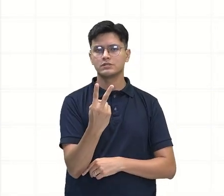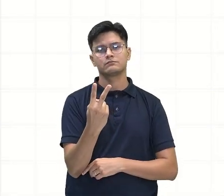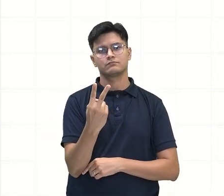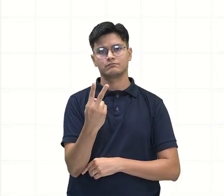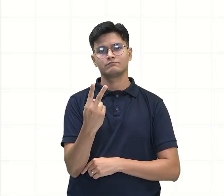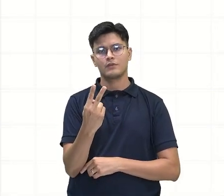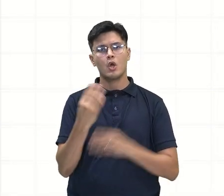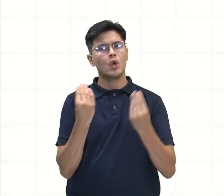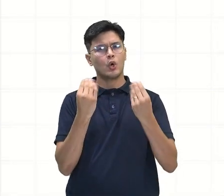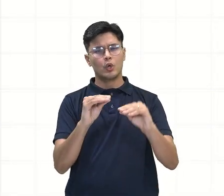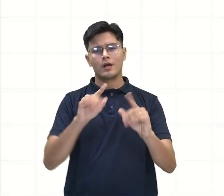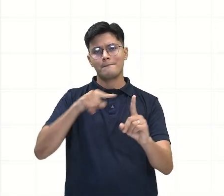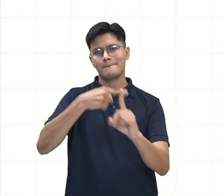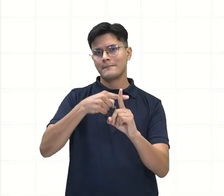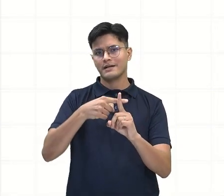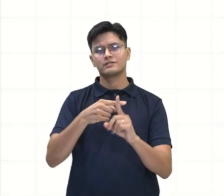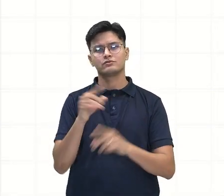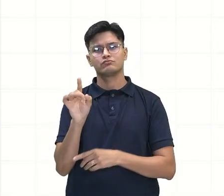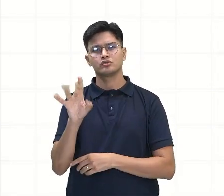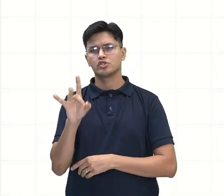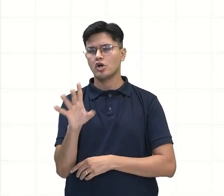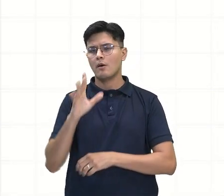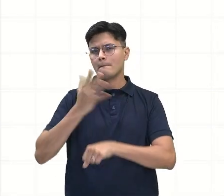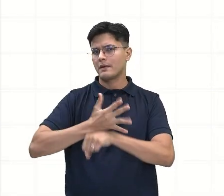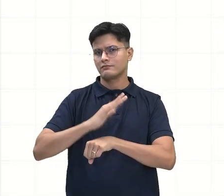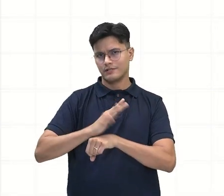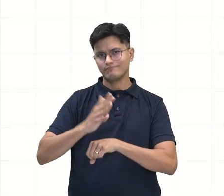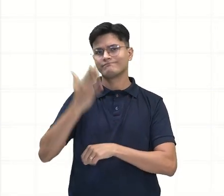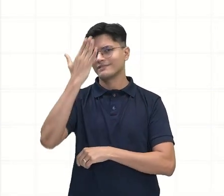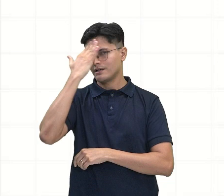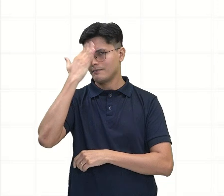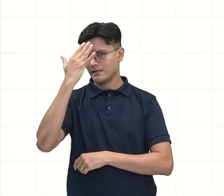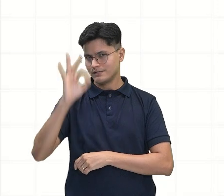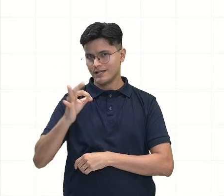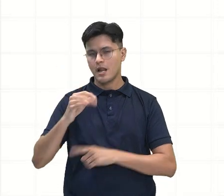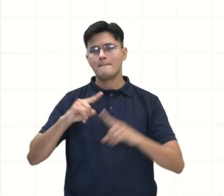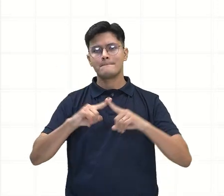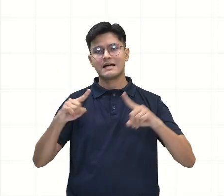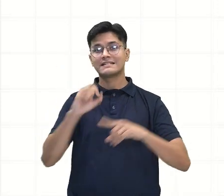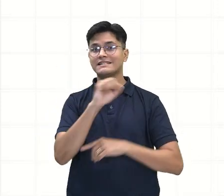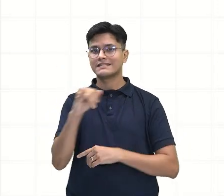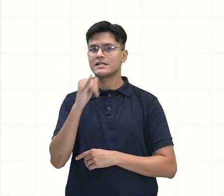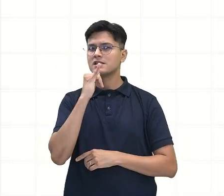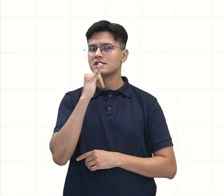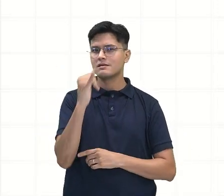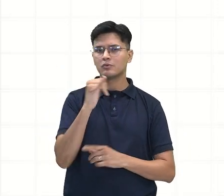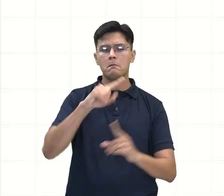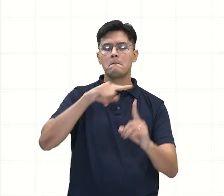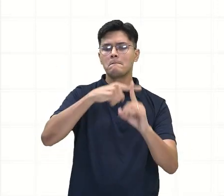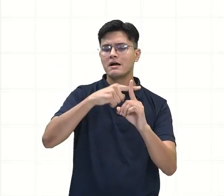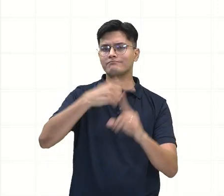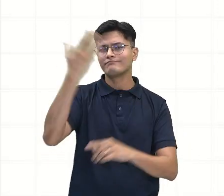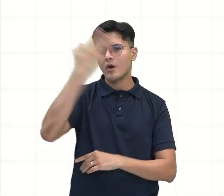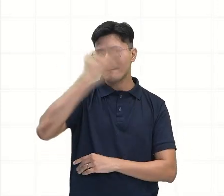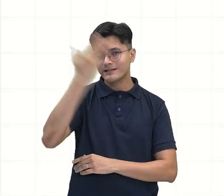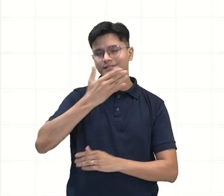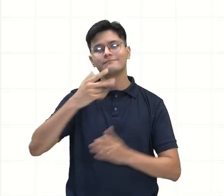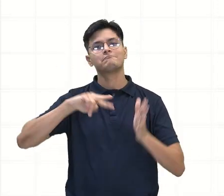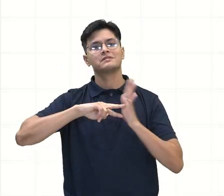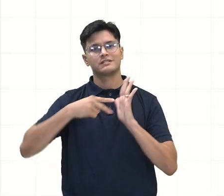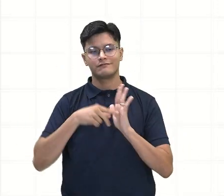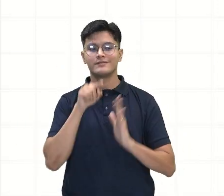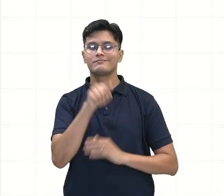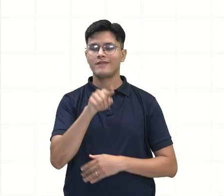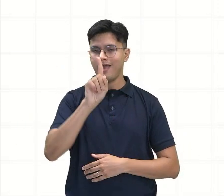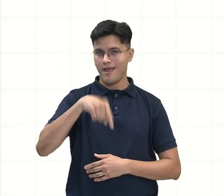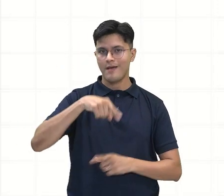e é importante treinar. Então, aqui o resultado é positivo. Correto? Temos novamente aqui na nossa queridíssima